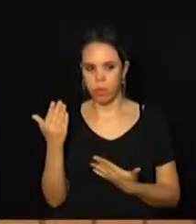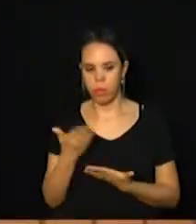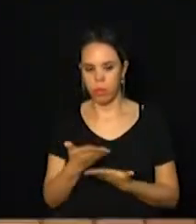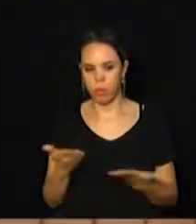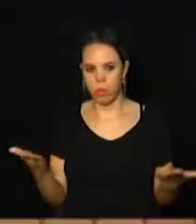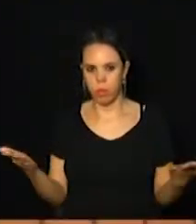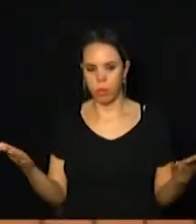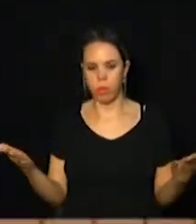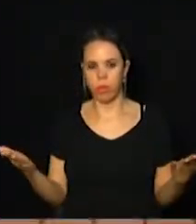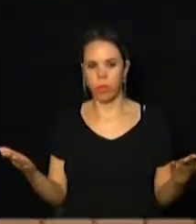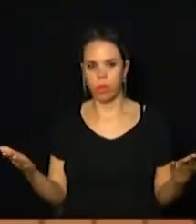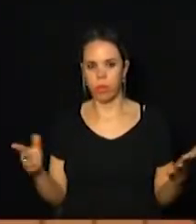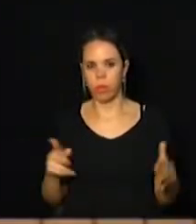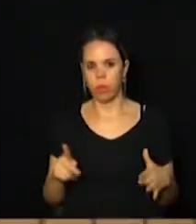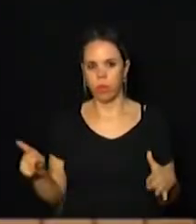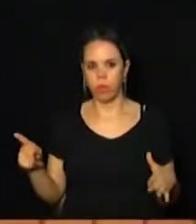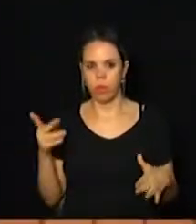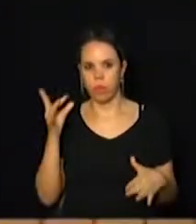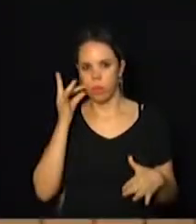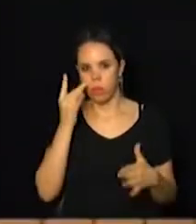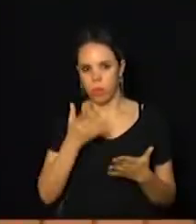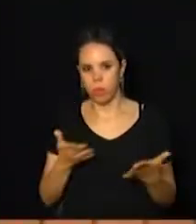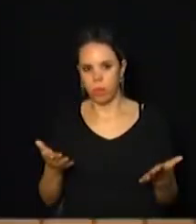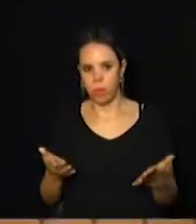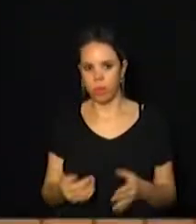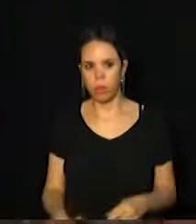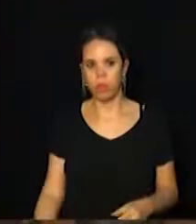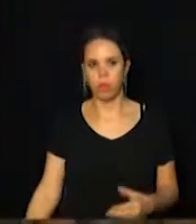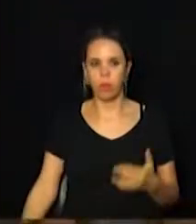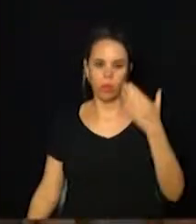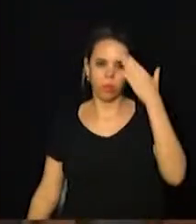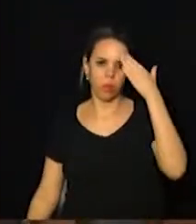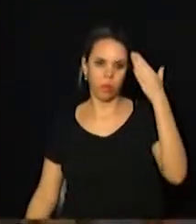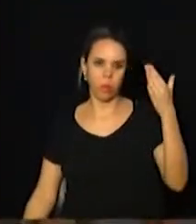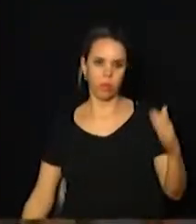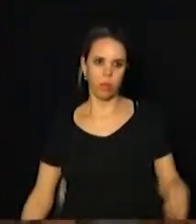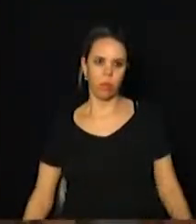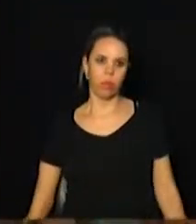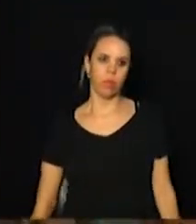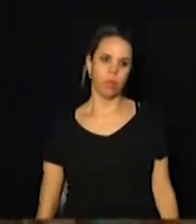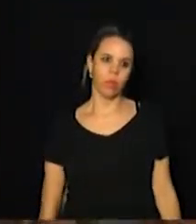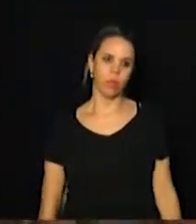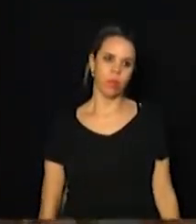agradeço a vossa excelência' todos os presidentes presentes escolas Muito obrigado